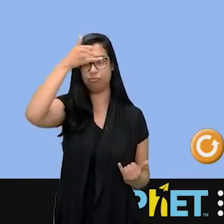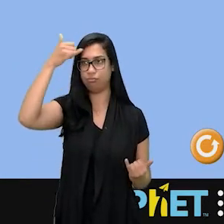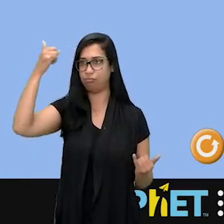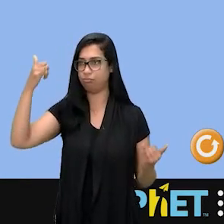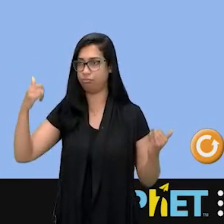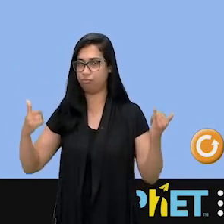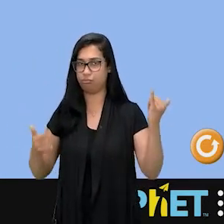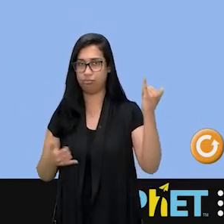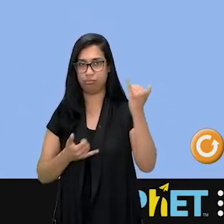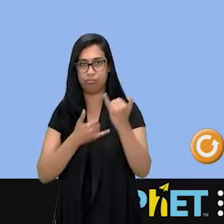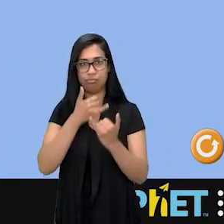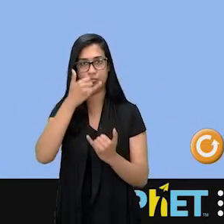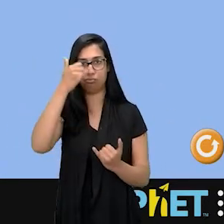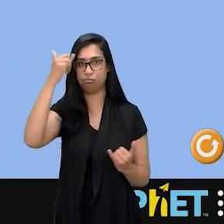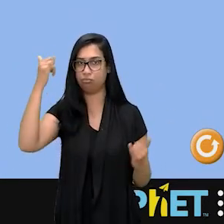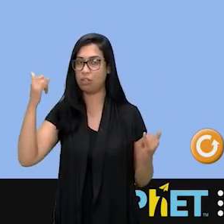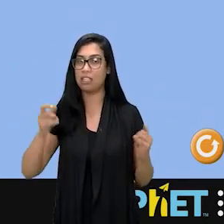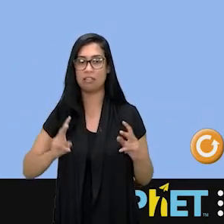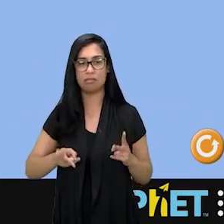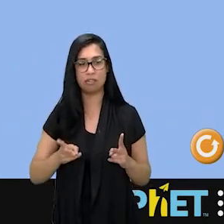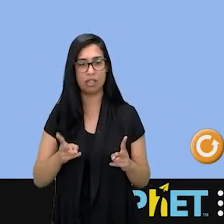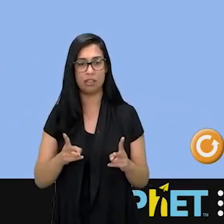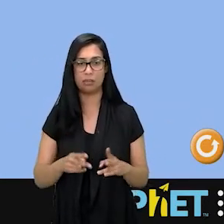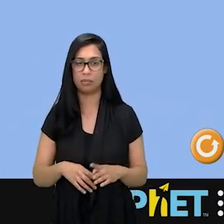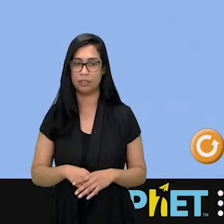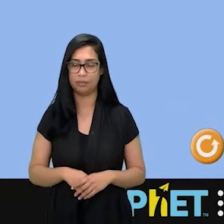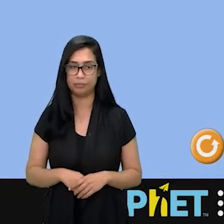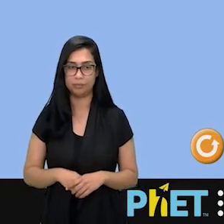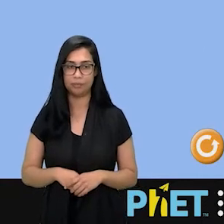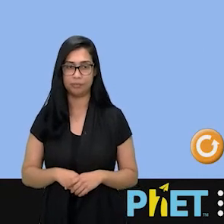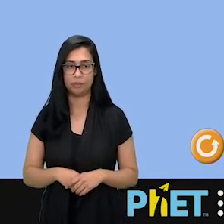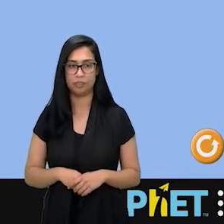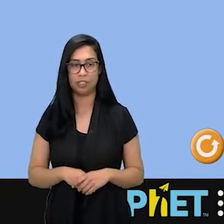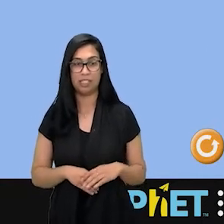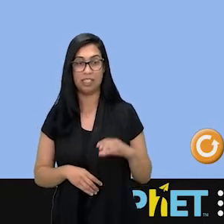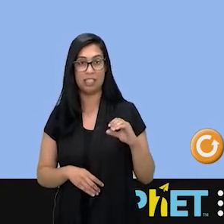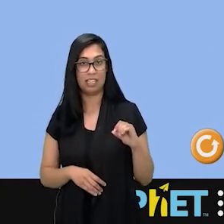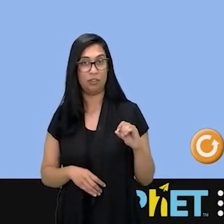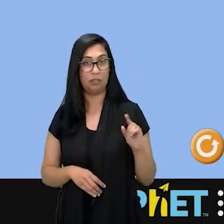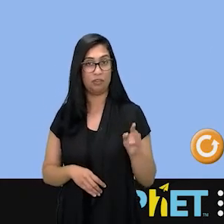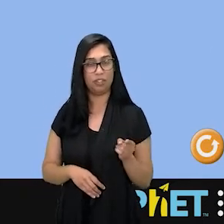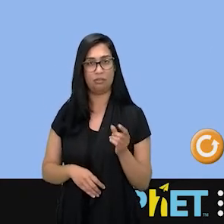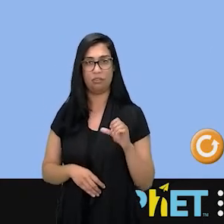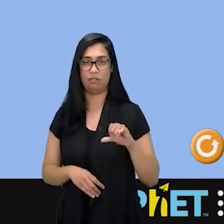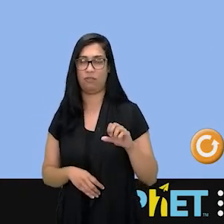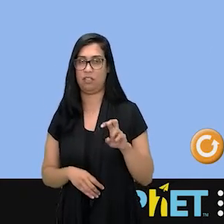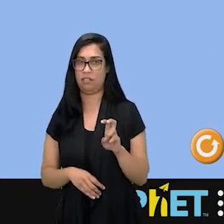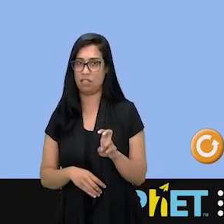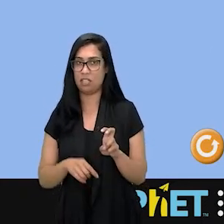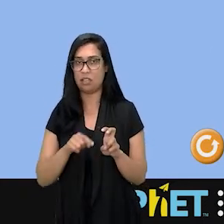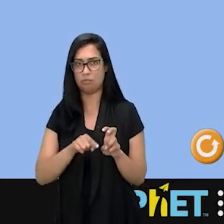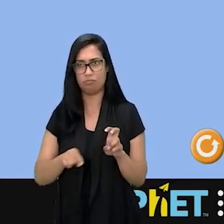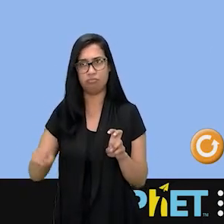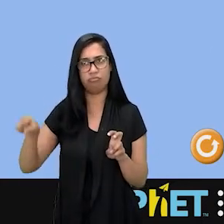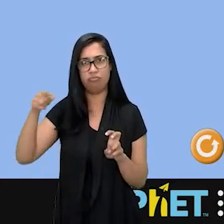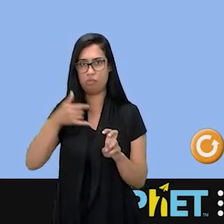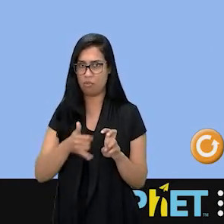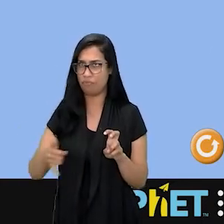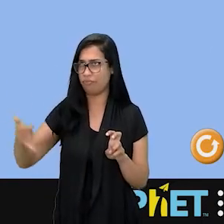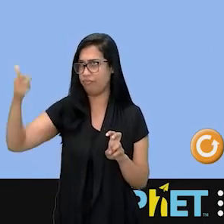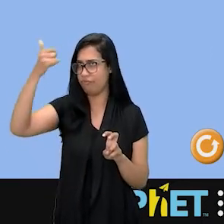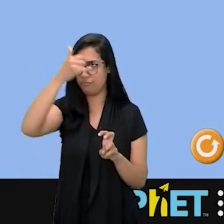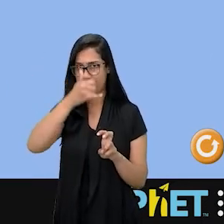resistor. Lembra, com o resistor, tá passando uma corrente de 0,95. Eu vou tirar esse resistor para ver o que acontece,